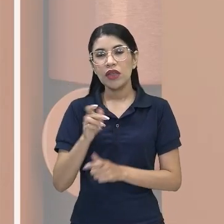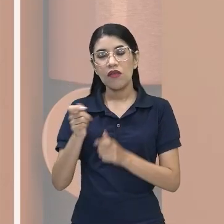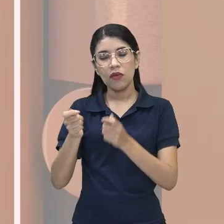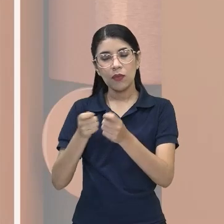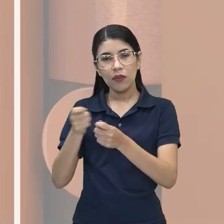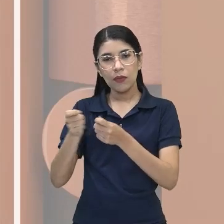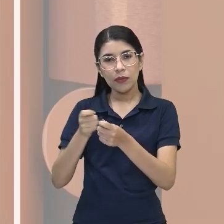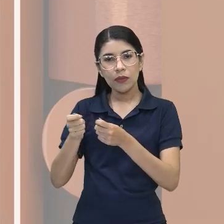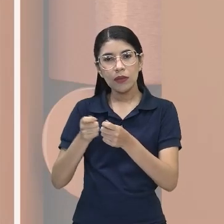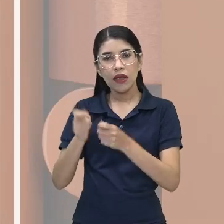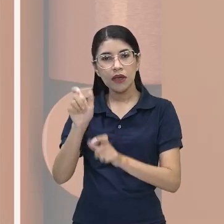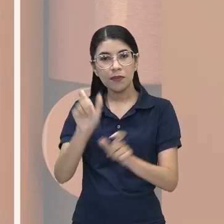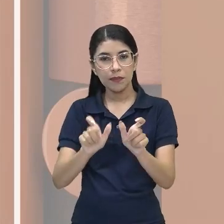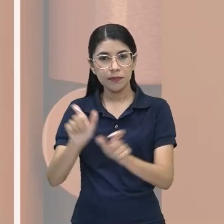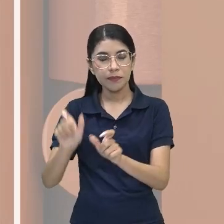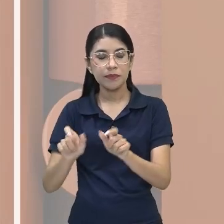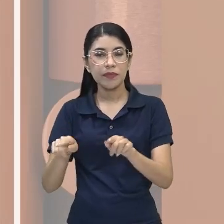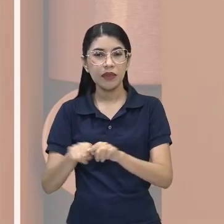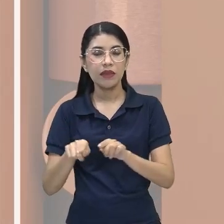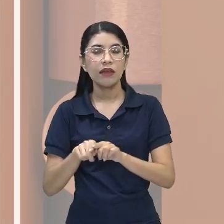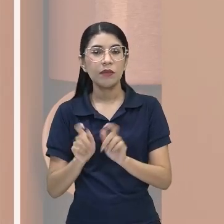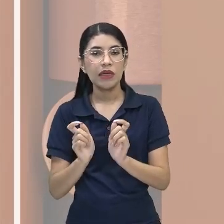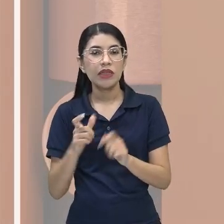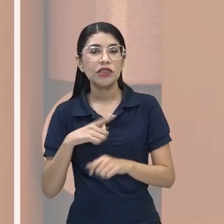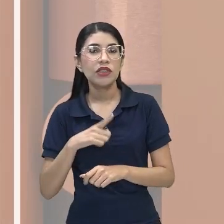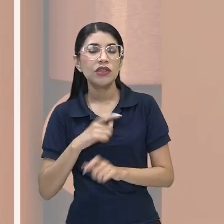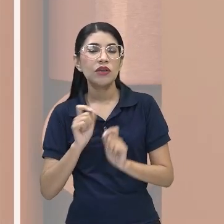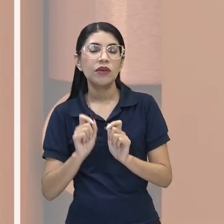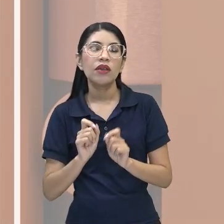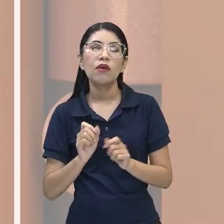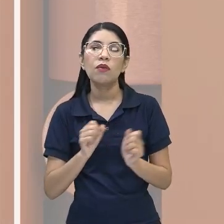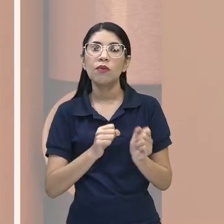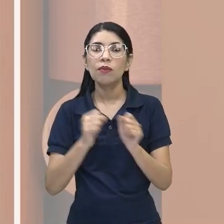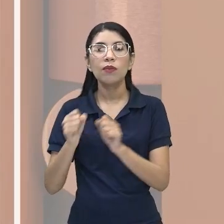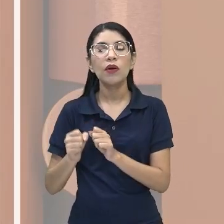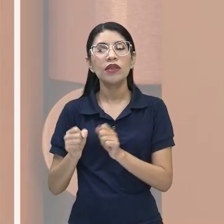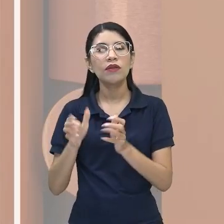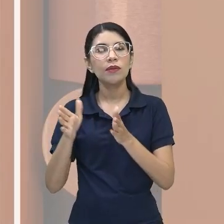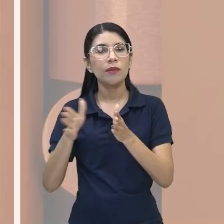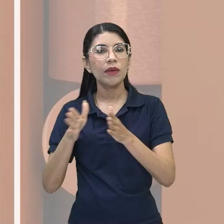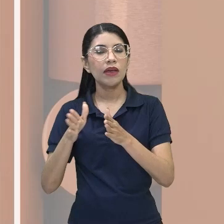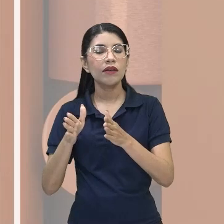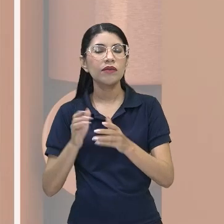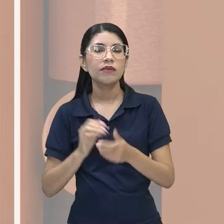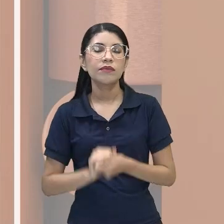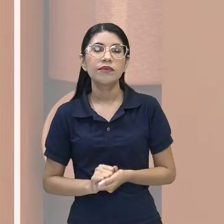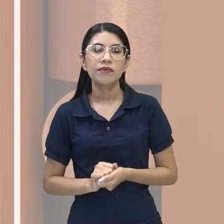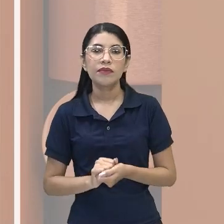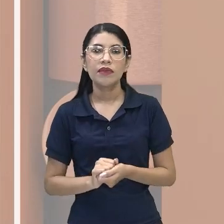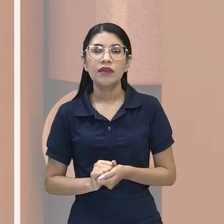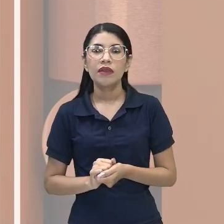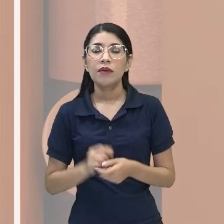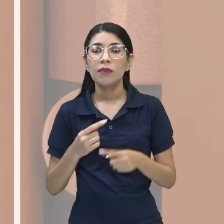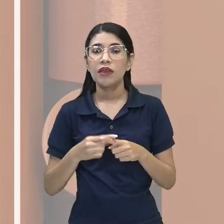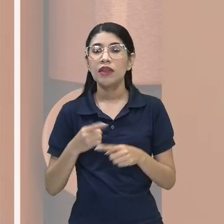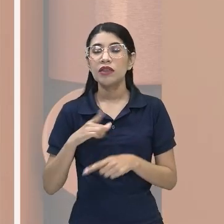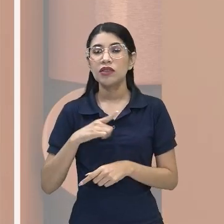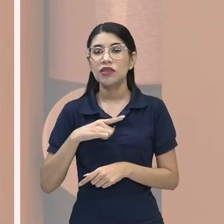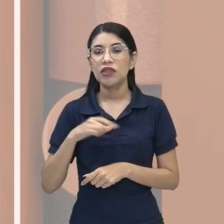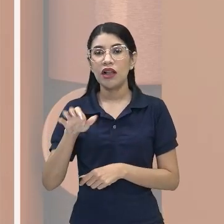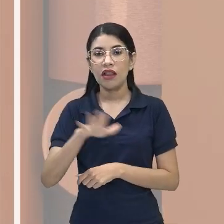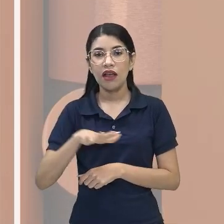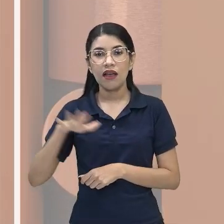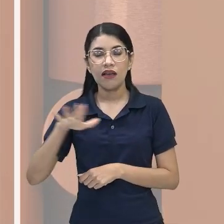a mente das pessoas, como também tinha um poder temporal, sendo ela a própria dona de posição territorial.